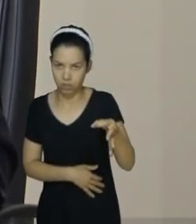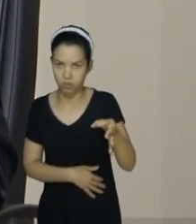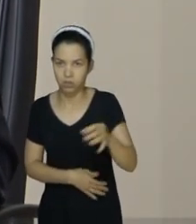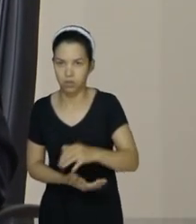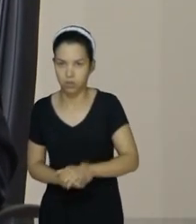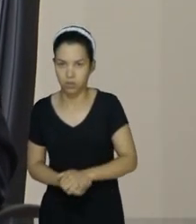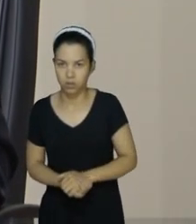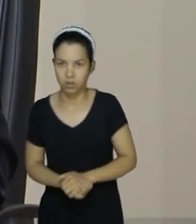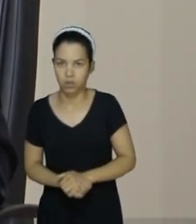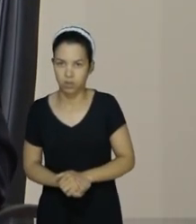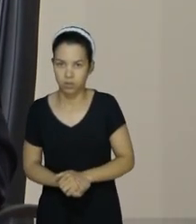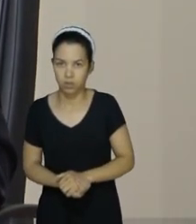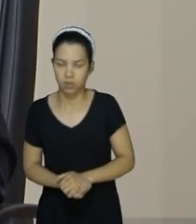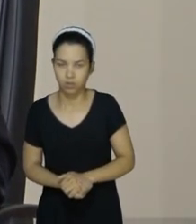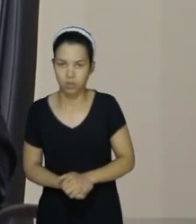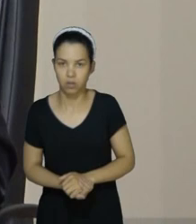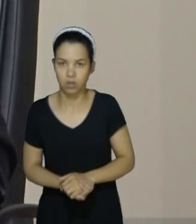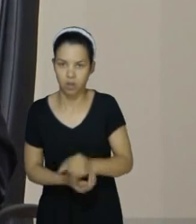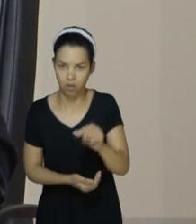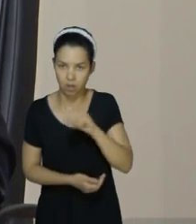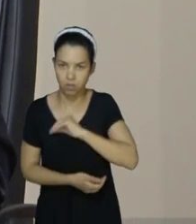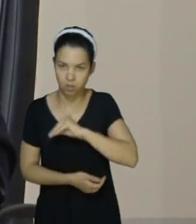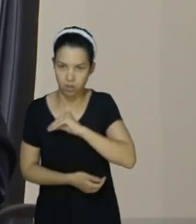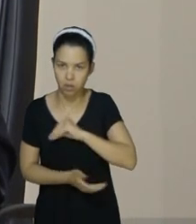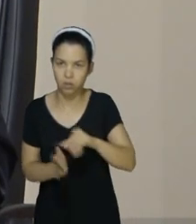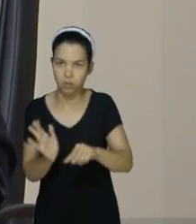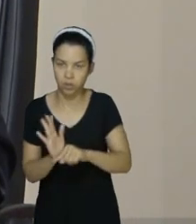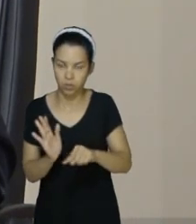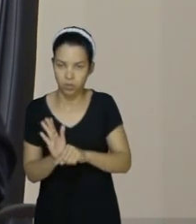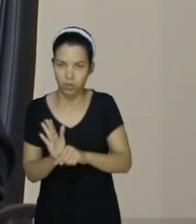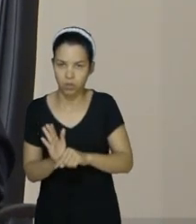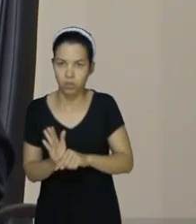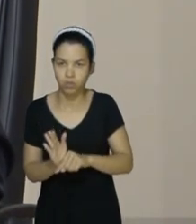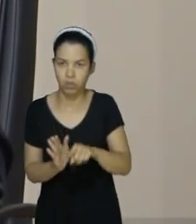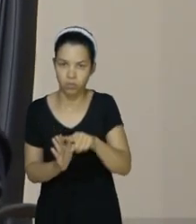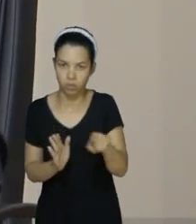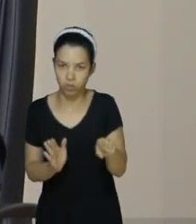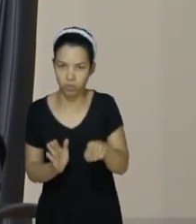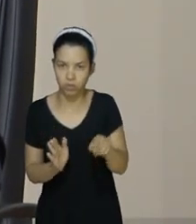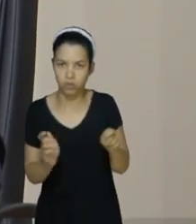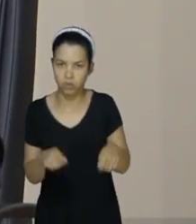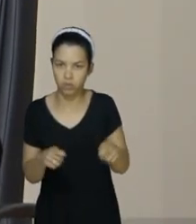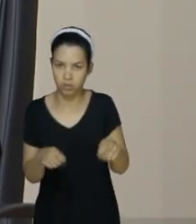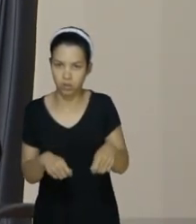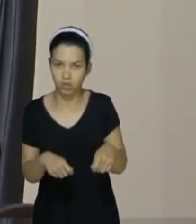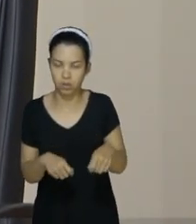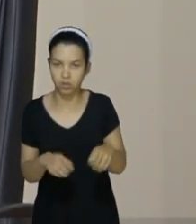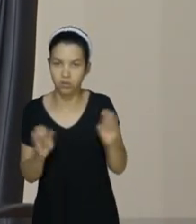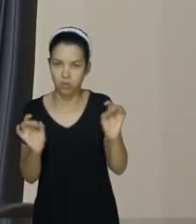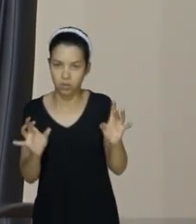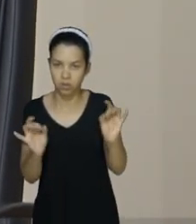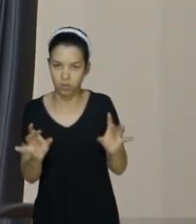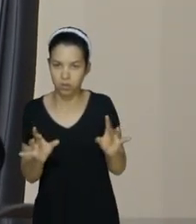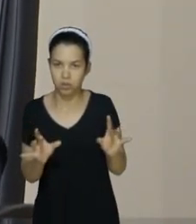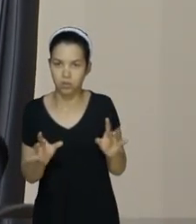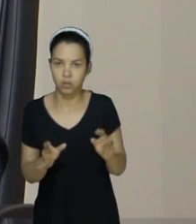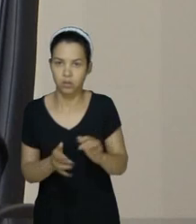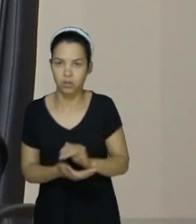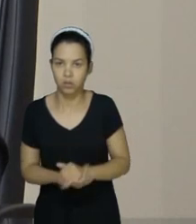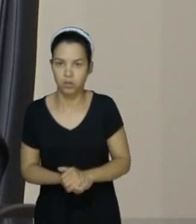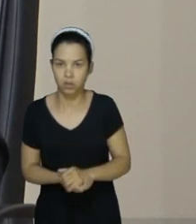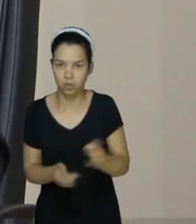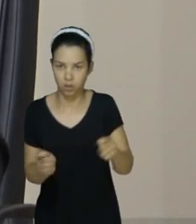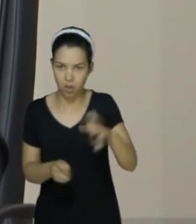É um salário mínimo. E, além de tudo, vocês têm a oportunidade, como disse o deputado Kennedy, de